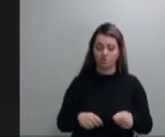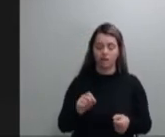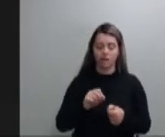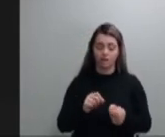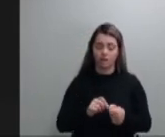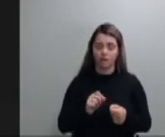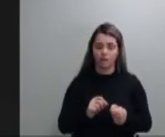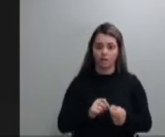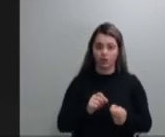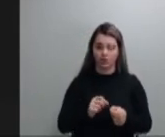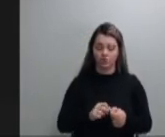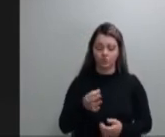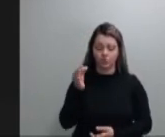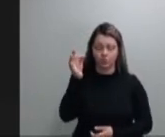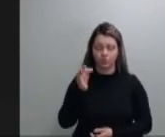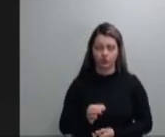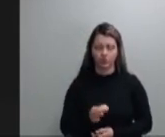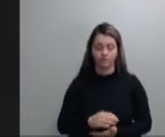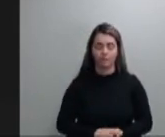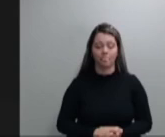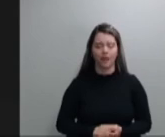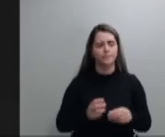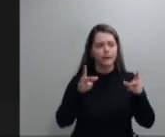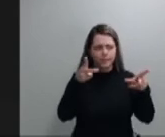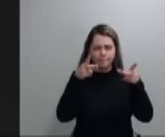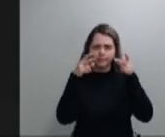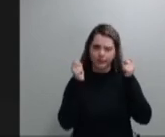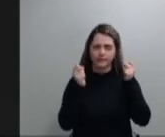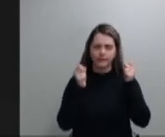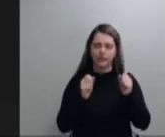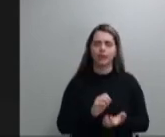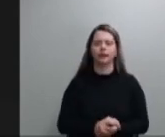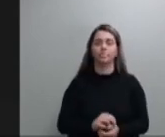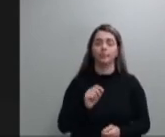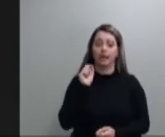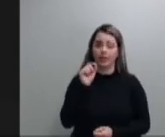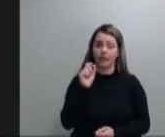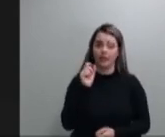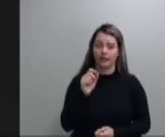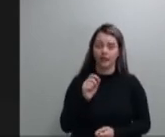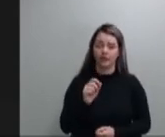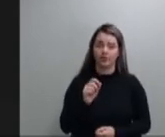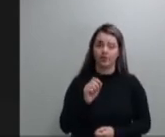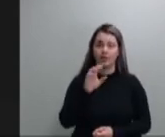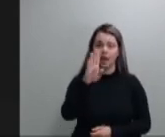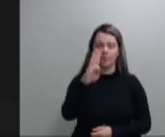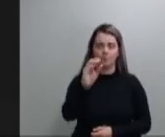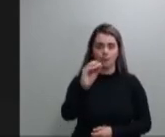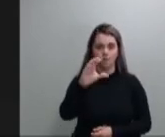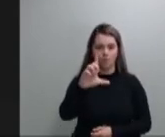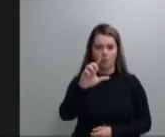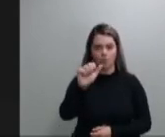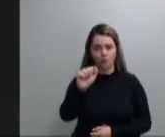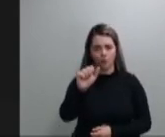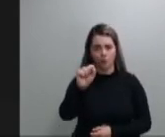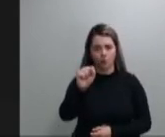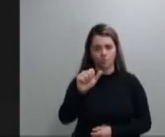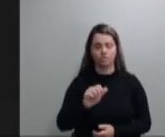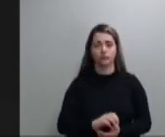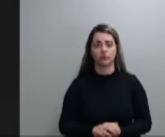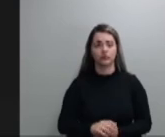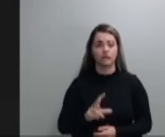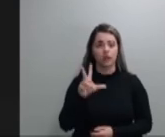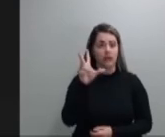é notório que a aquisição de ações em bolsa mediante a modalidade negocial de oferta pública não